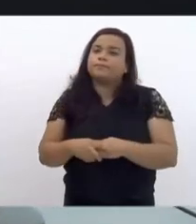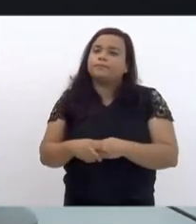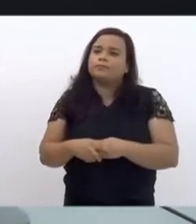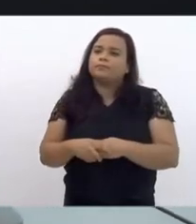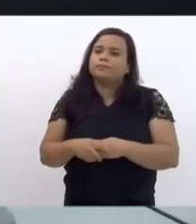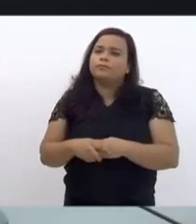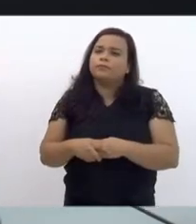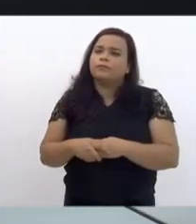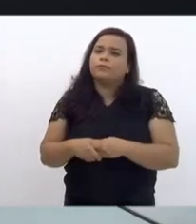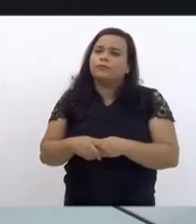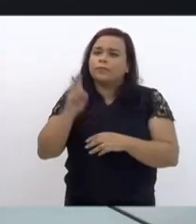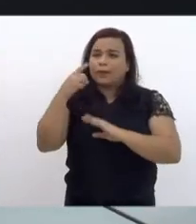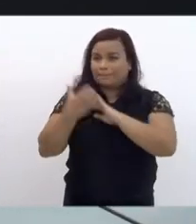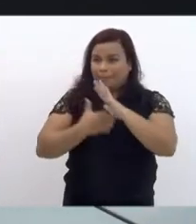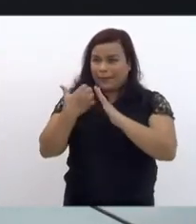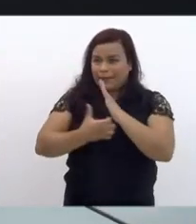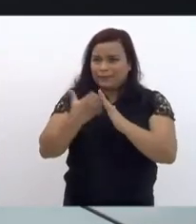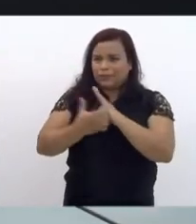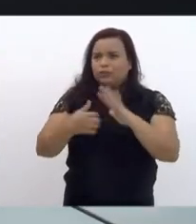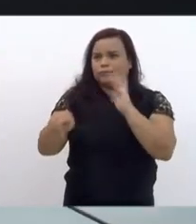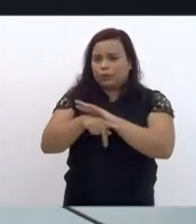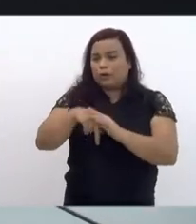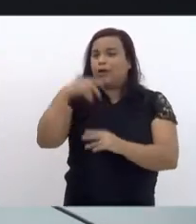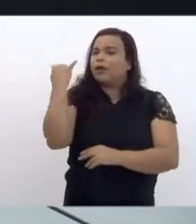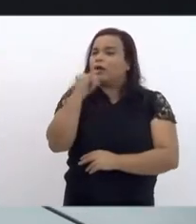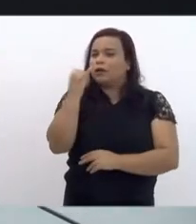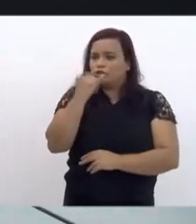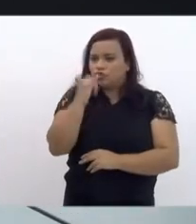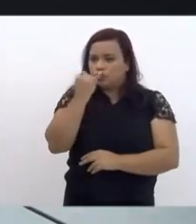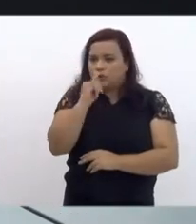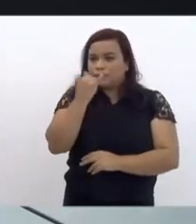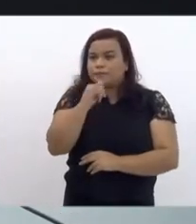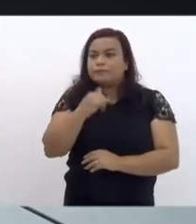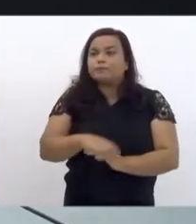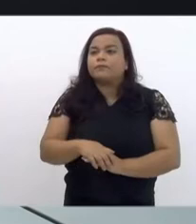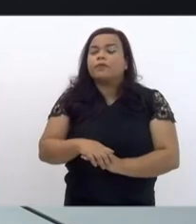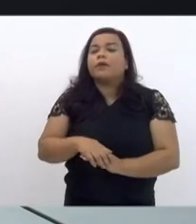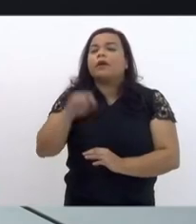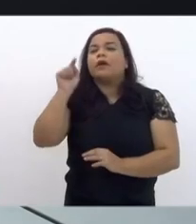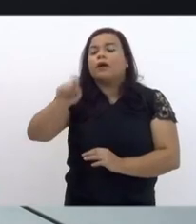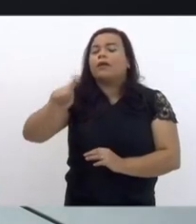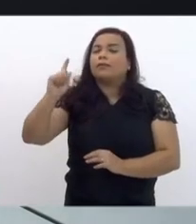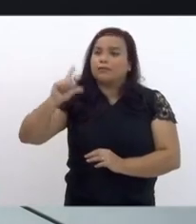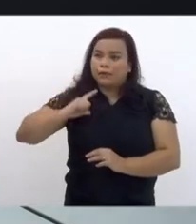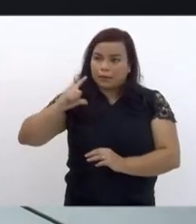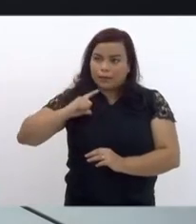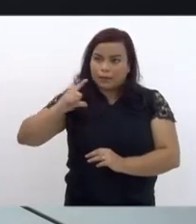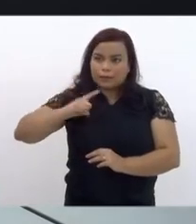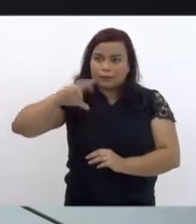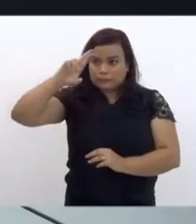As concessionárias de energia elétrica são reguladas